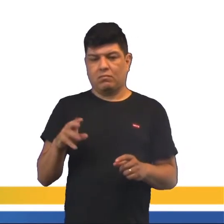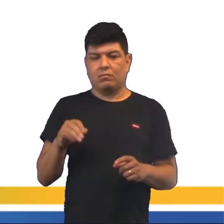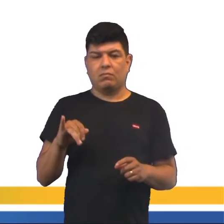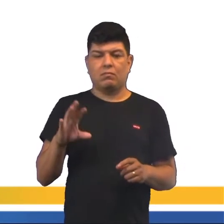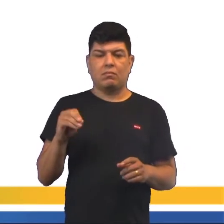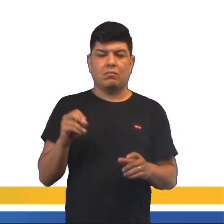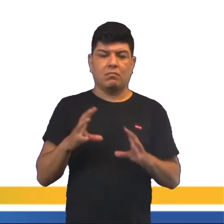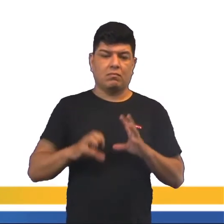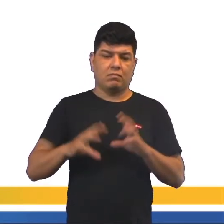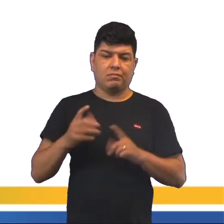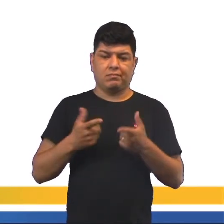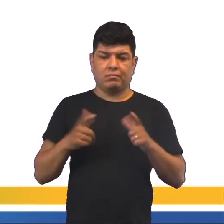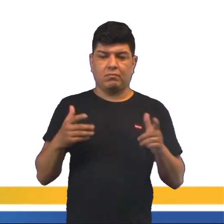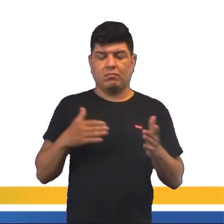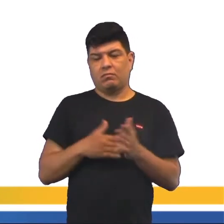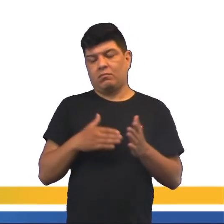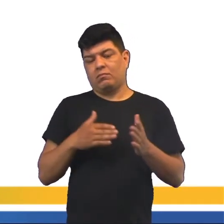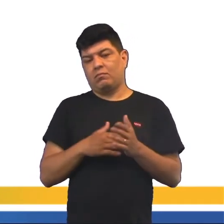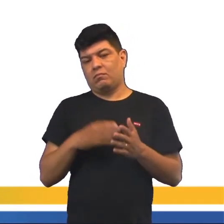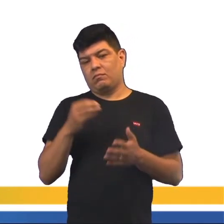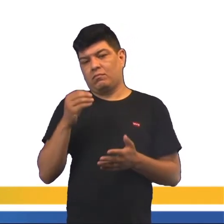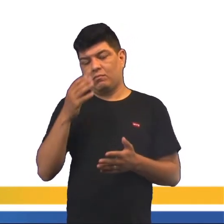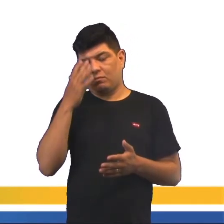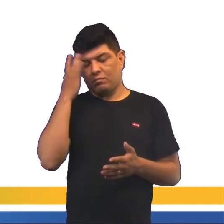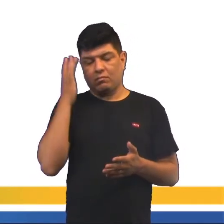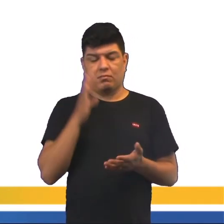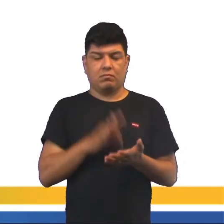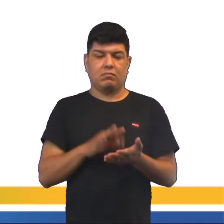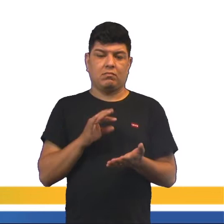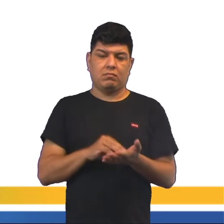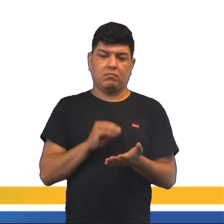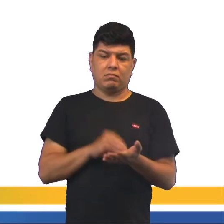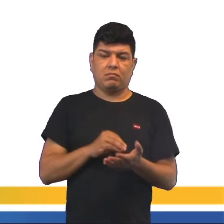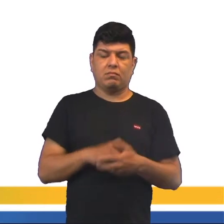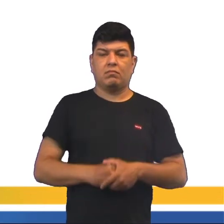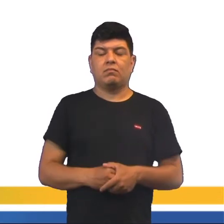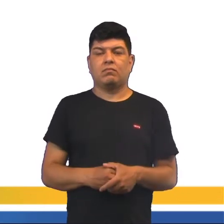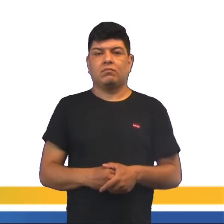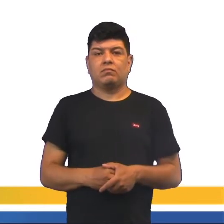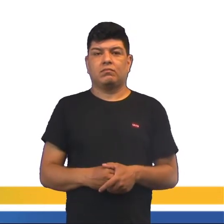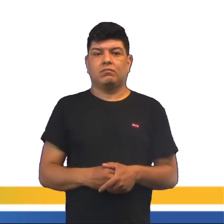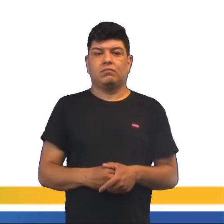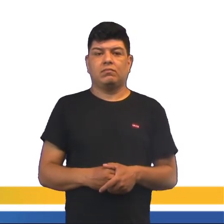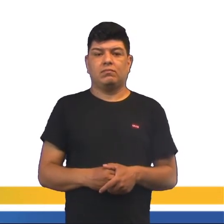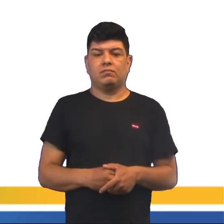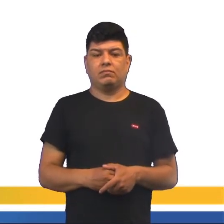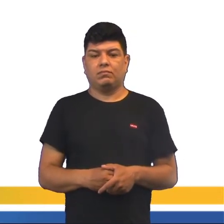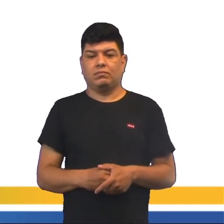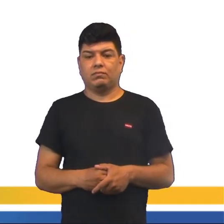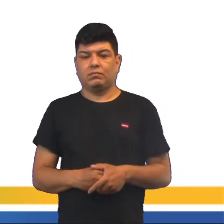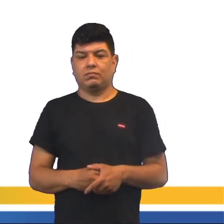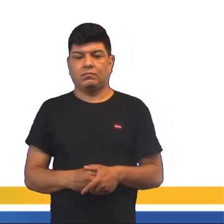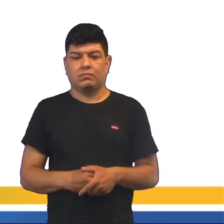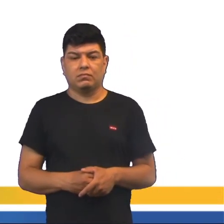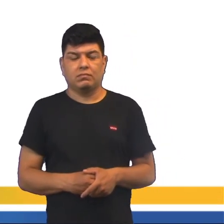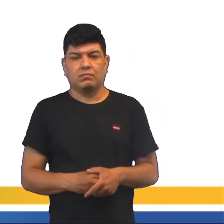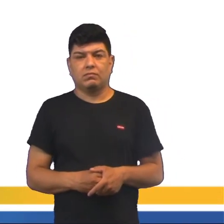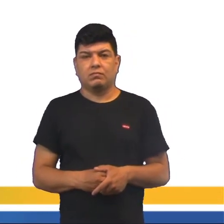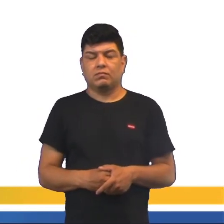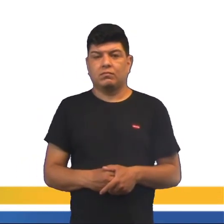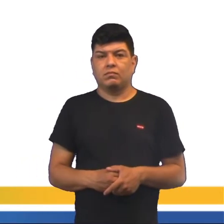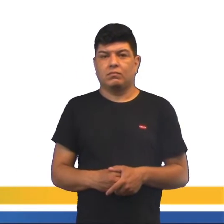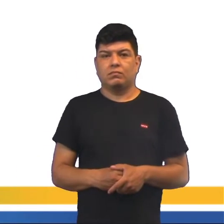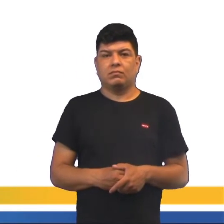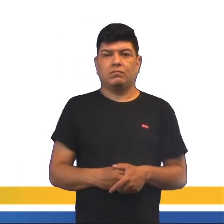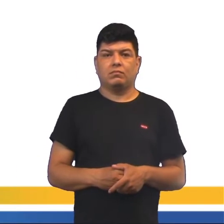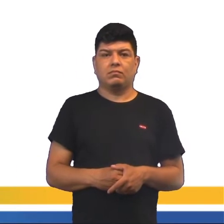né, os conflitos se estendem e as incertezas, né, distanciam, né, a autonomia política das instituições e da população iraquiana